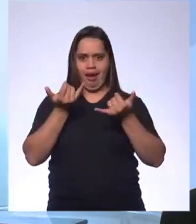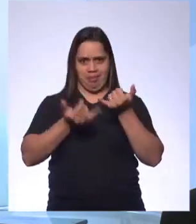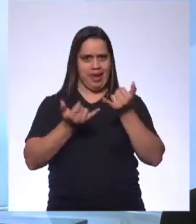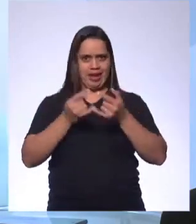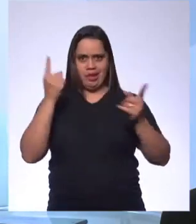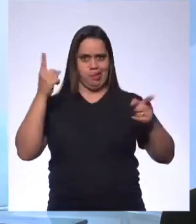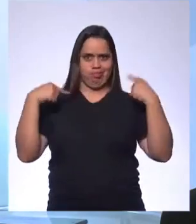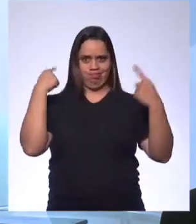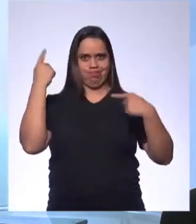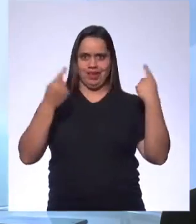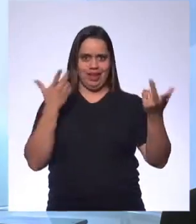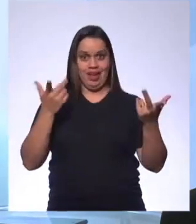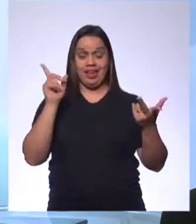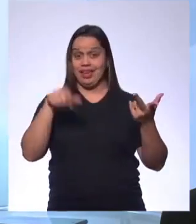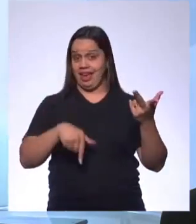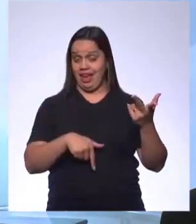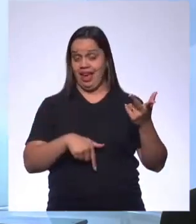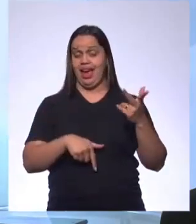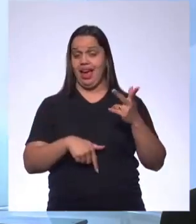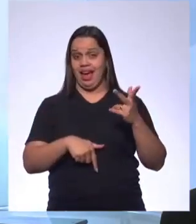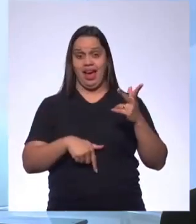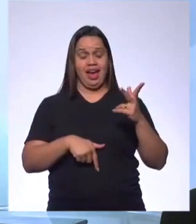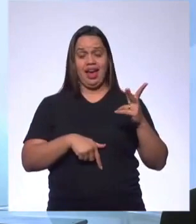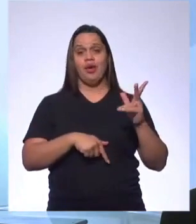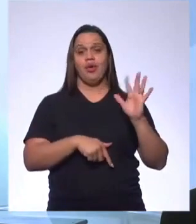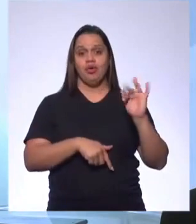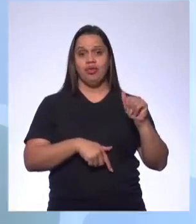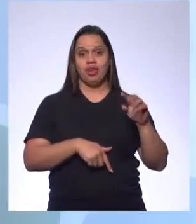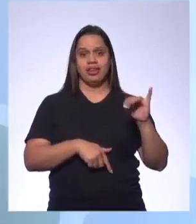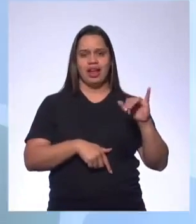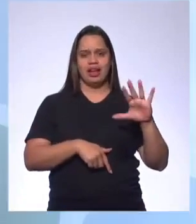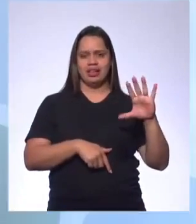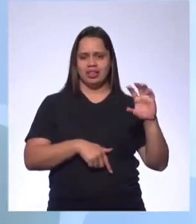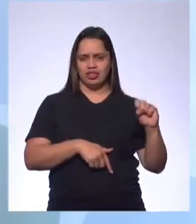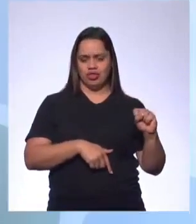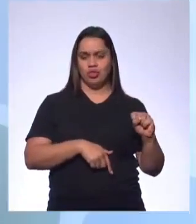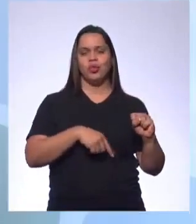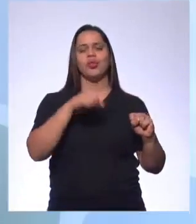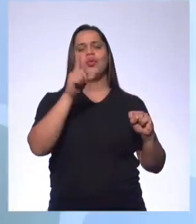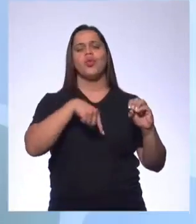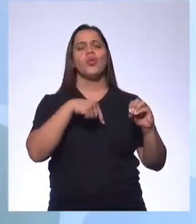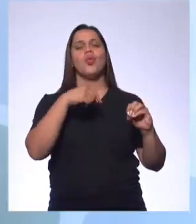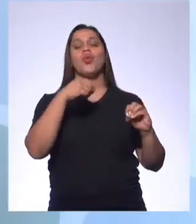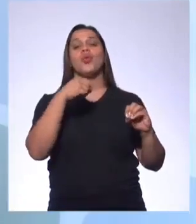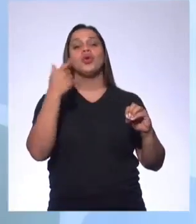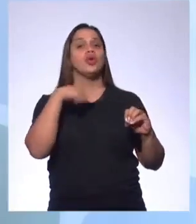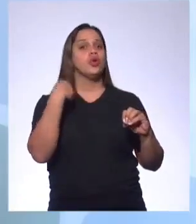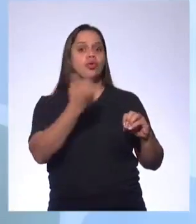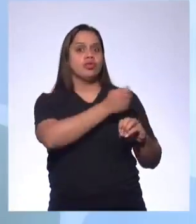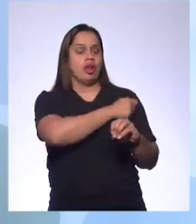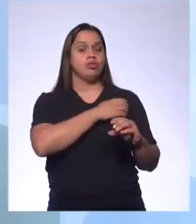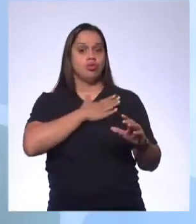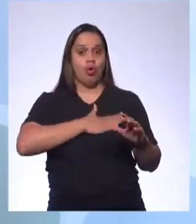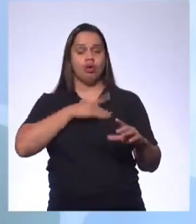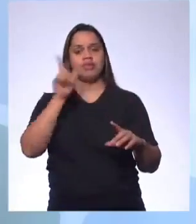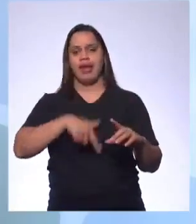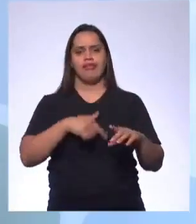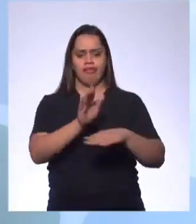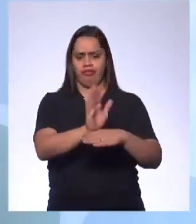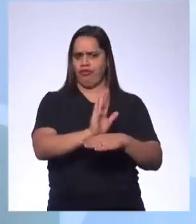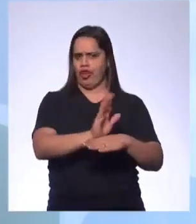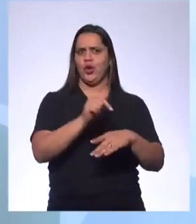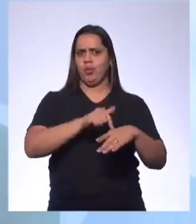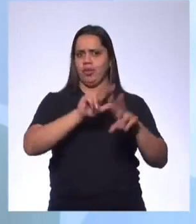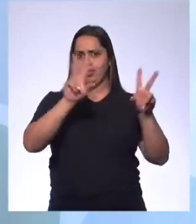conto é fantástico. Esses que os nossos alunos gostam, eu até tenho... De filmes, aparecem muitos, né?